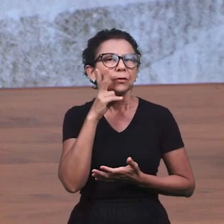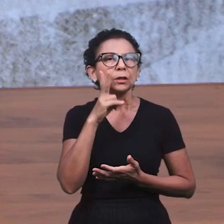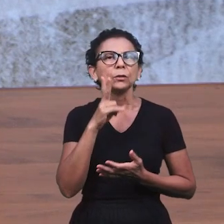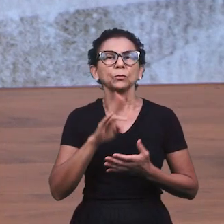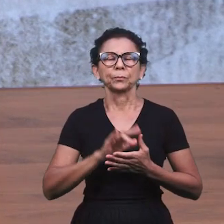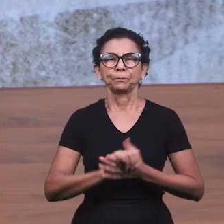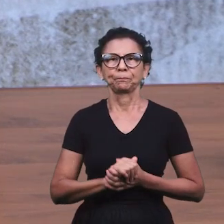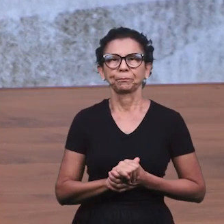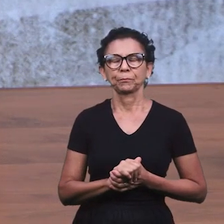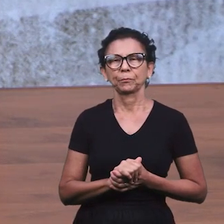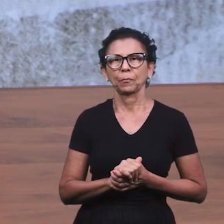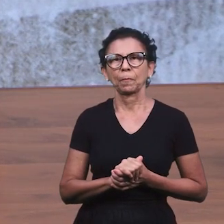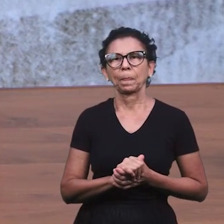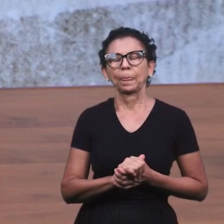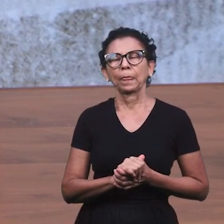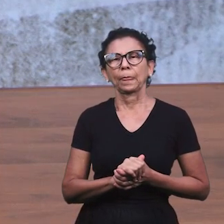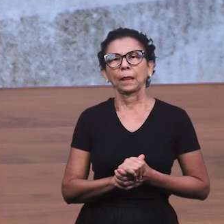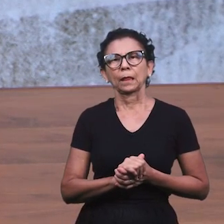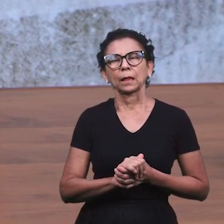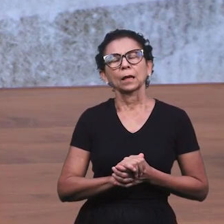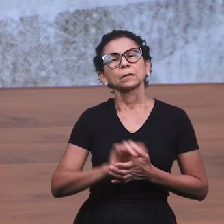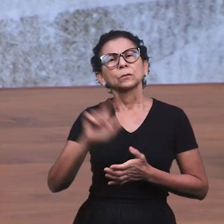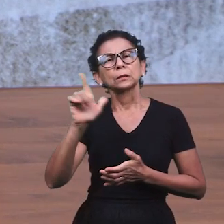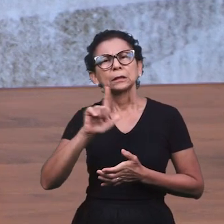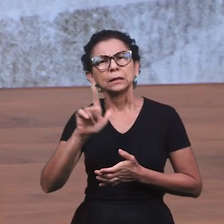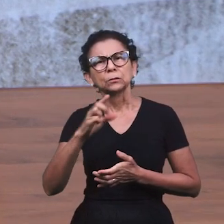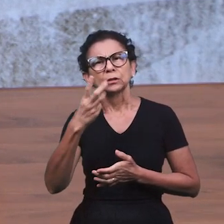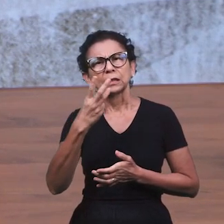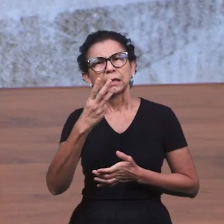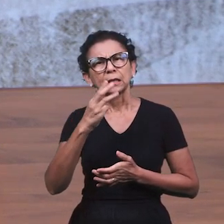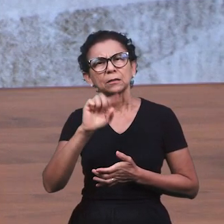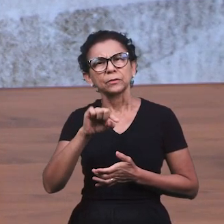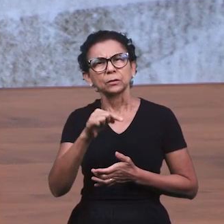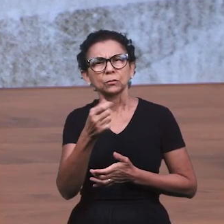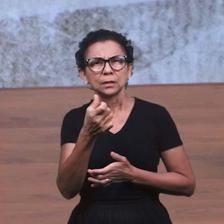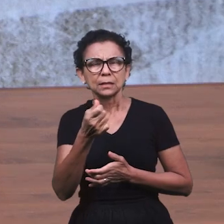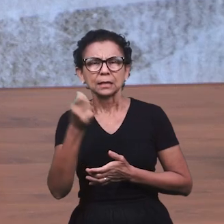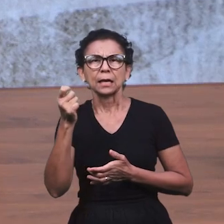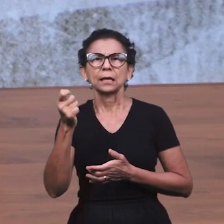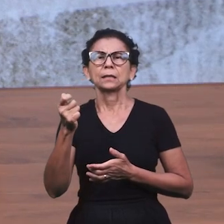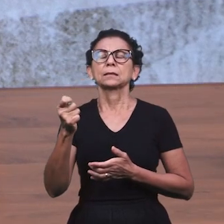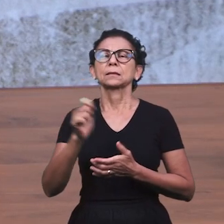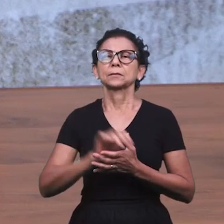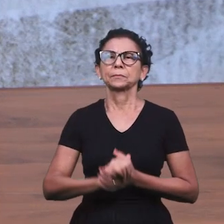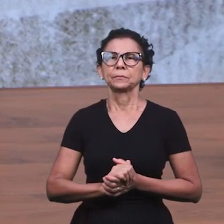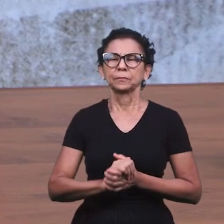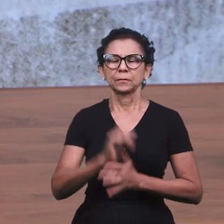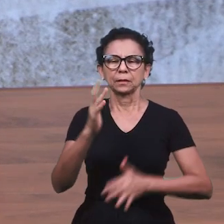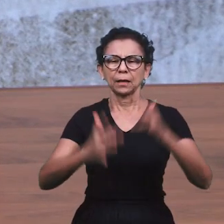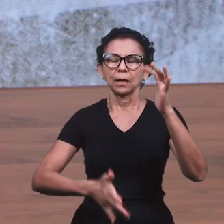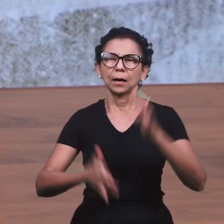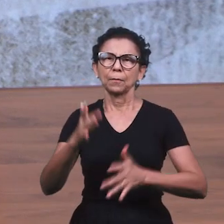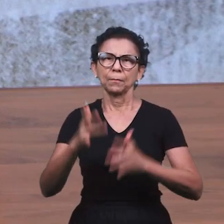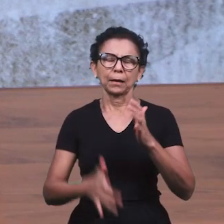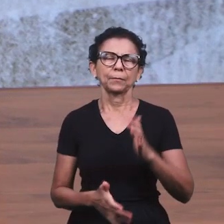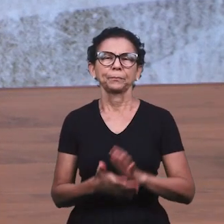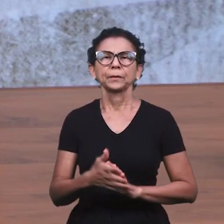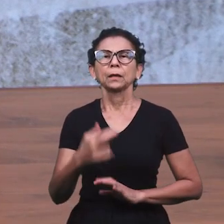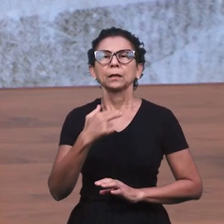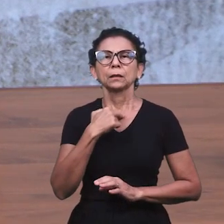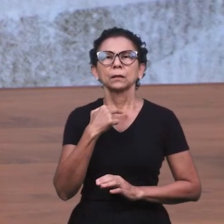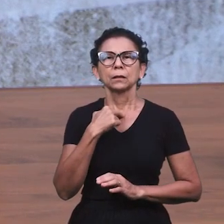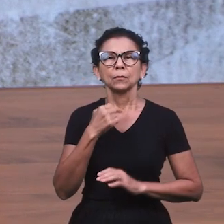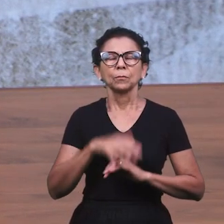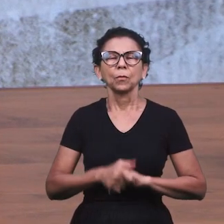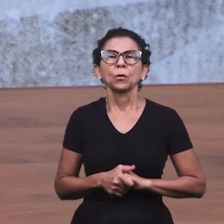não comereis pão, nem trigo tostado, nem espigas verdes, até aquele